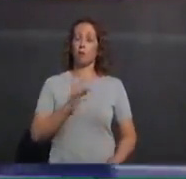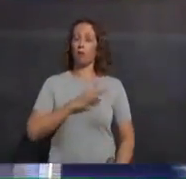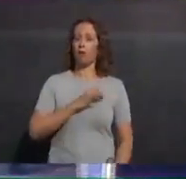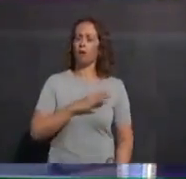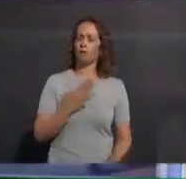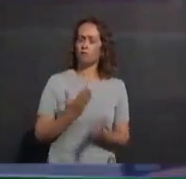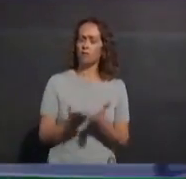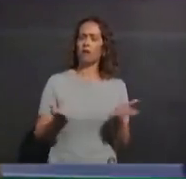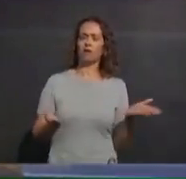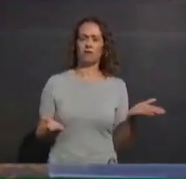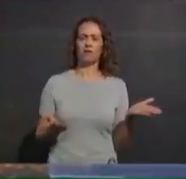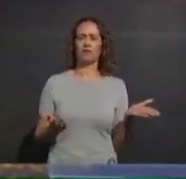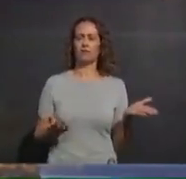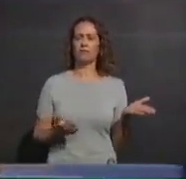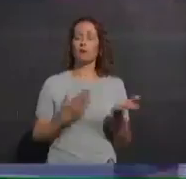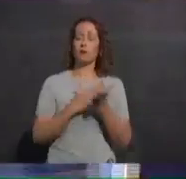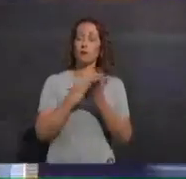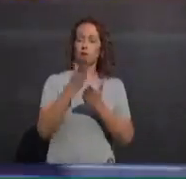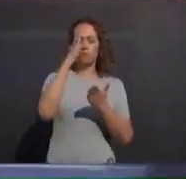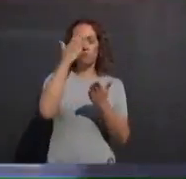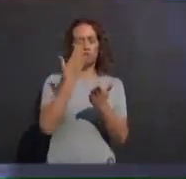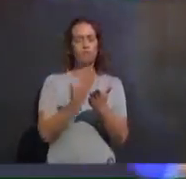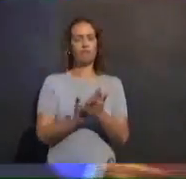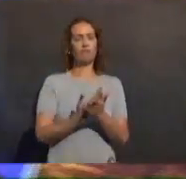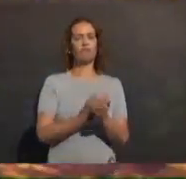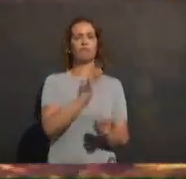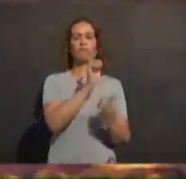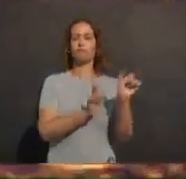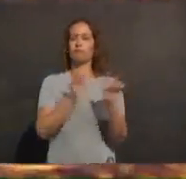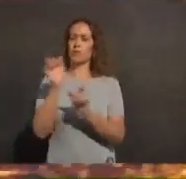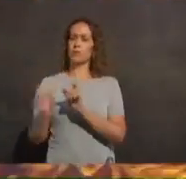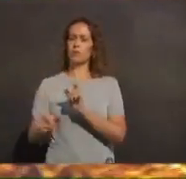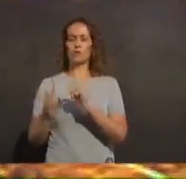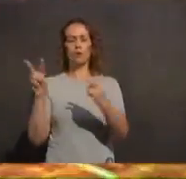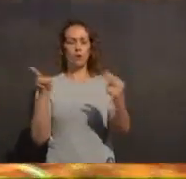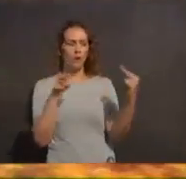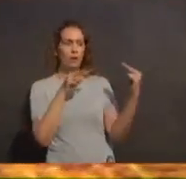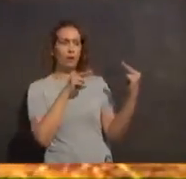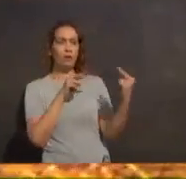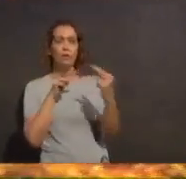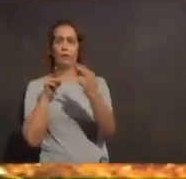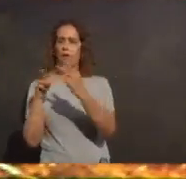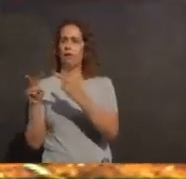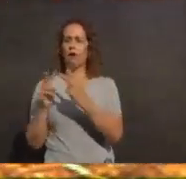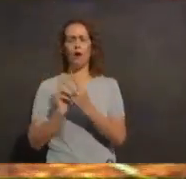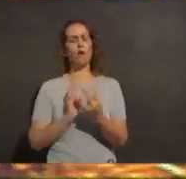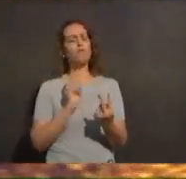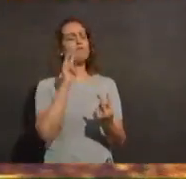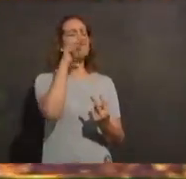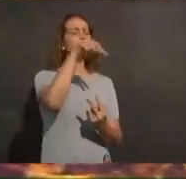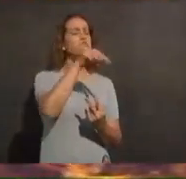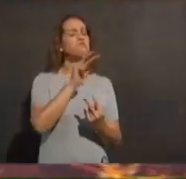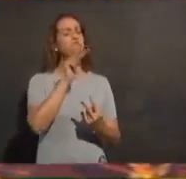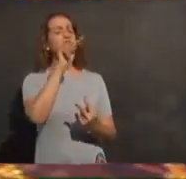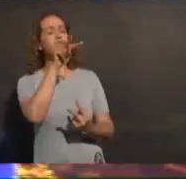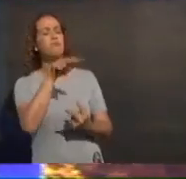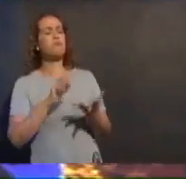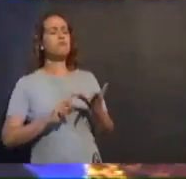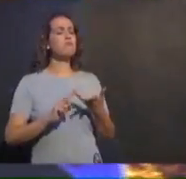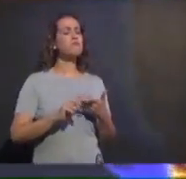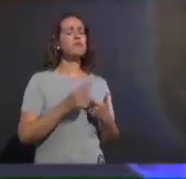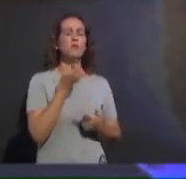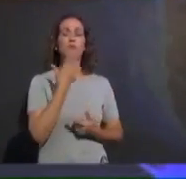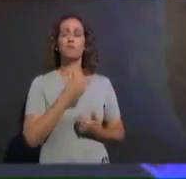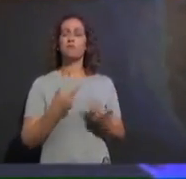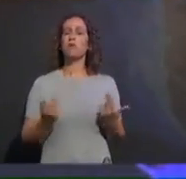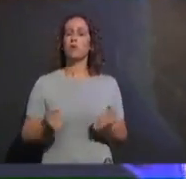medo. Começa a acreditar nas pessoas. Começa a olhar para elas e ver aquilo que nem elas mesmas conseguem enxergar nela.